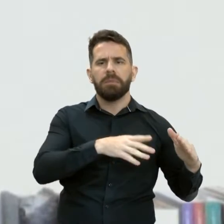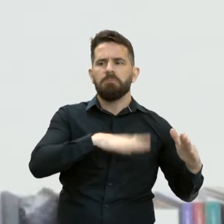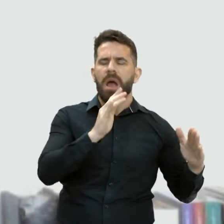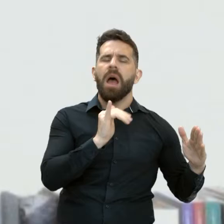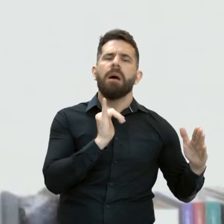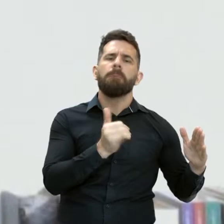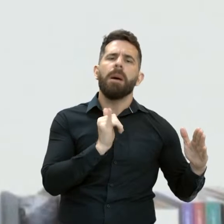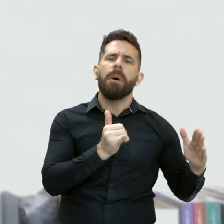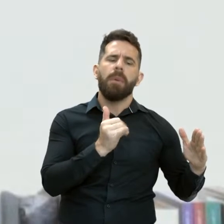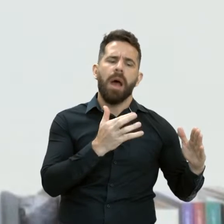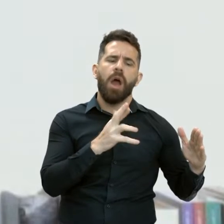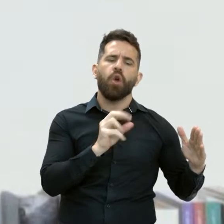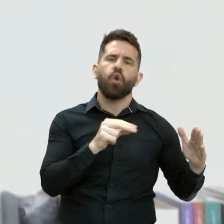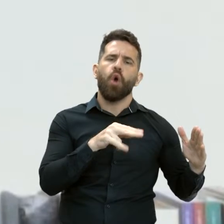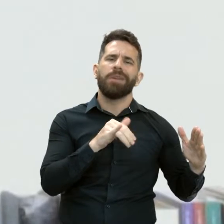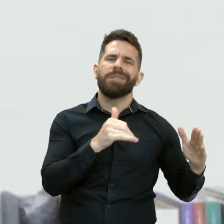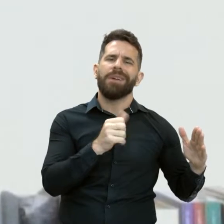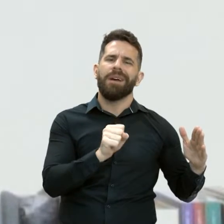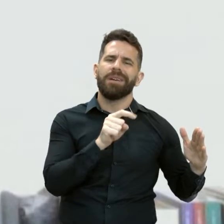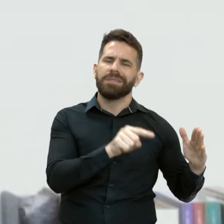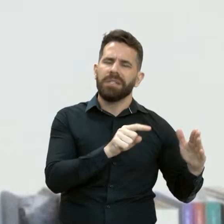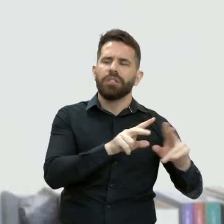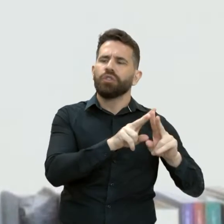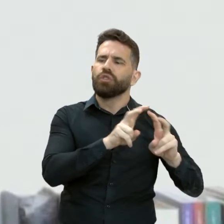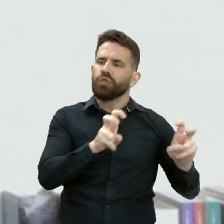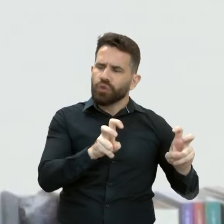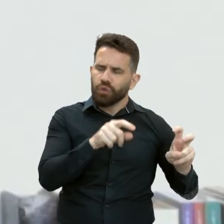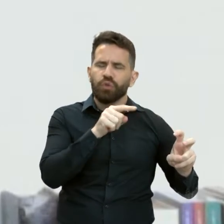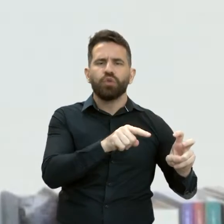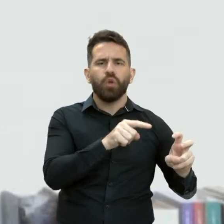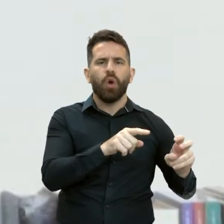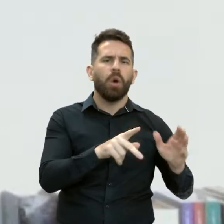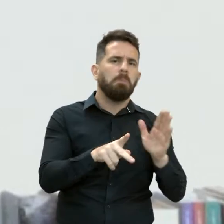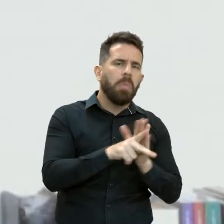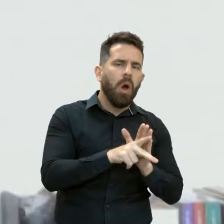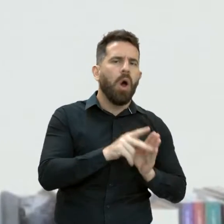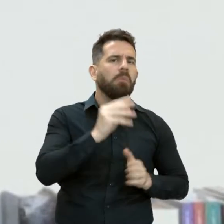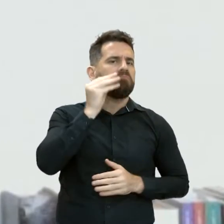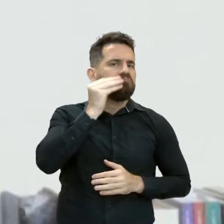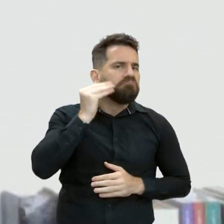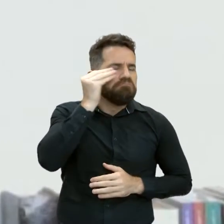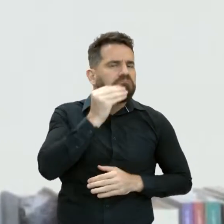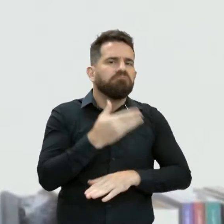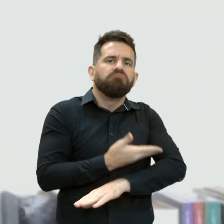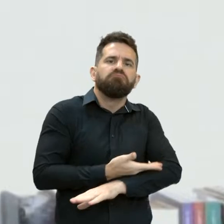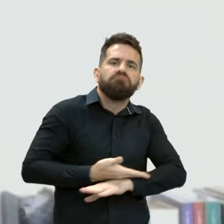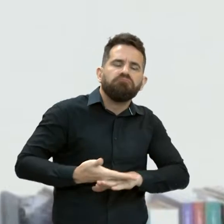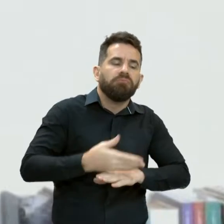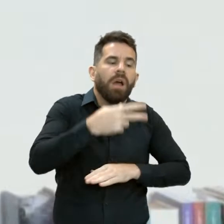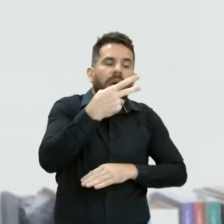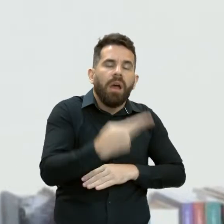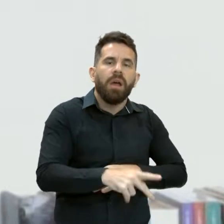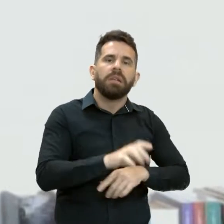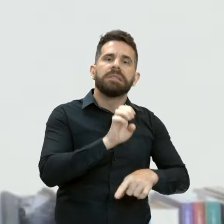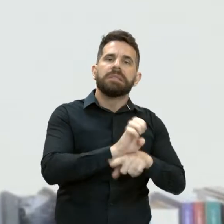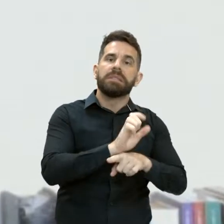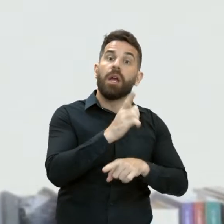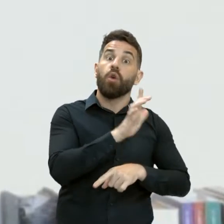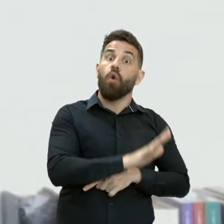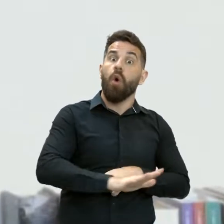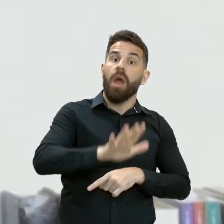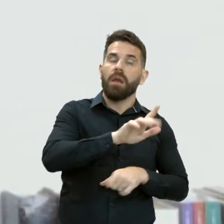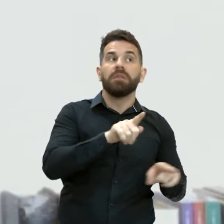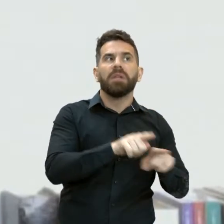as vivências de Goiás. Não somente as vivências de Goiás, mas o que está acontecendo no mundo. O que é muito interessante é que,